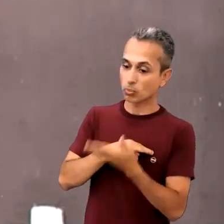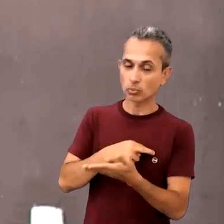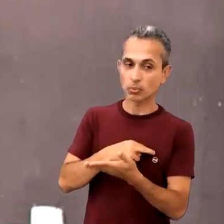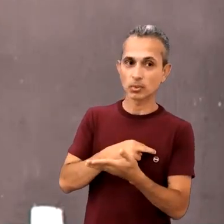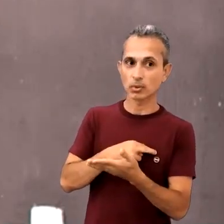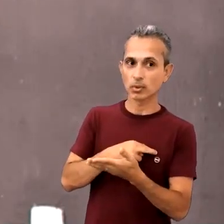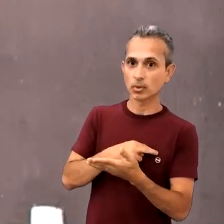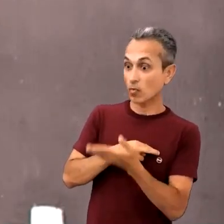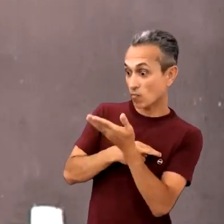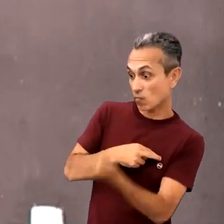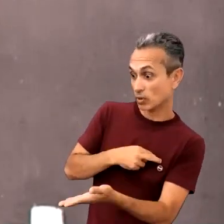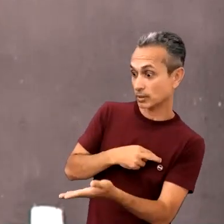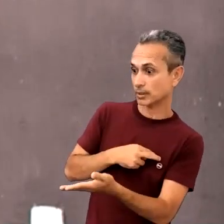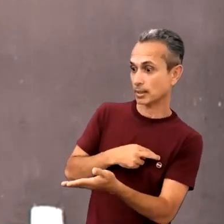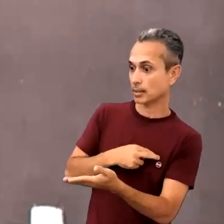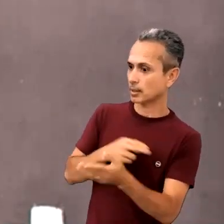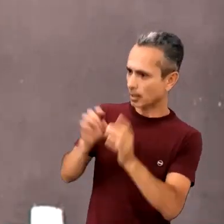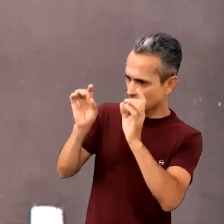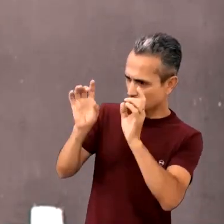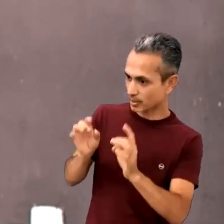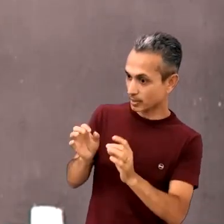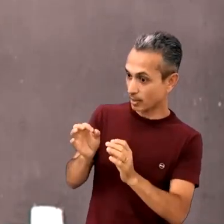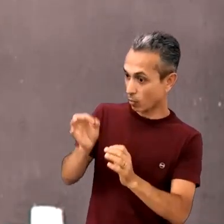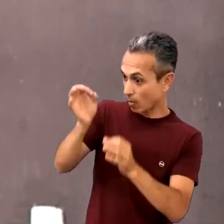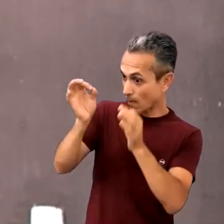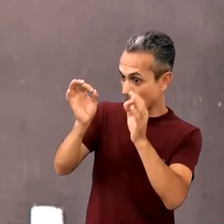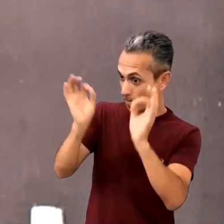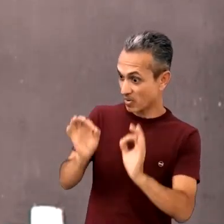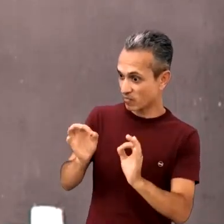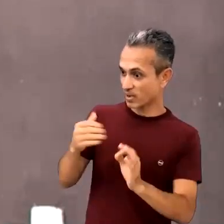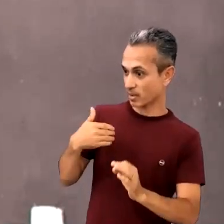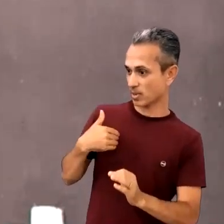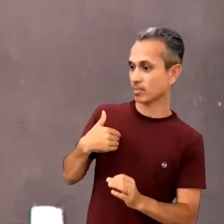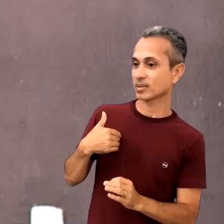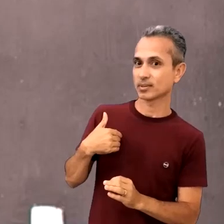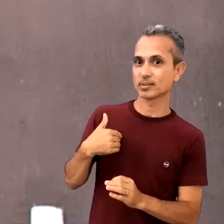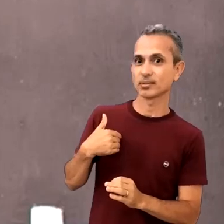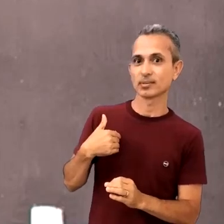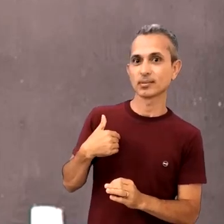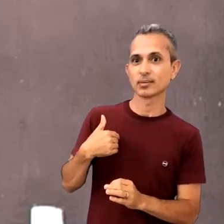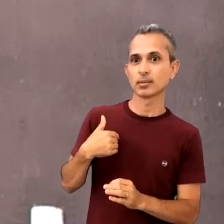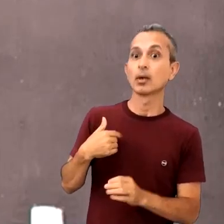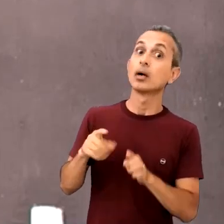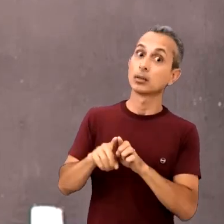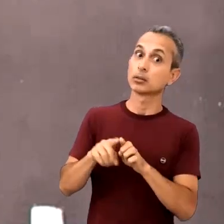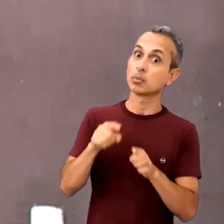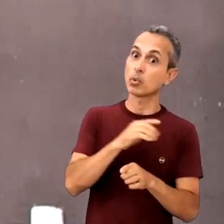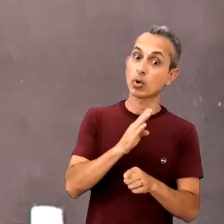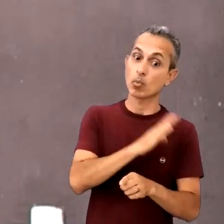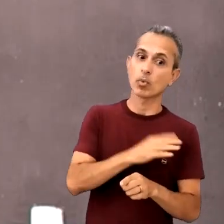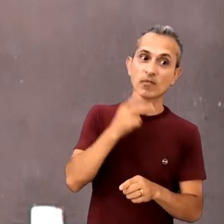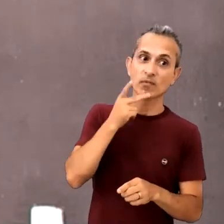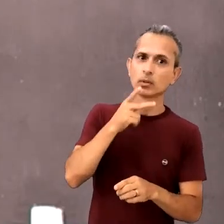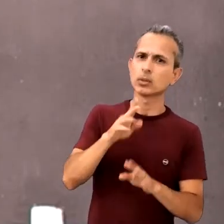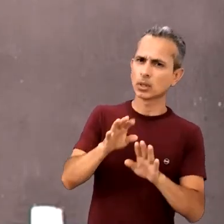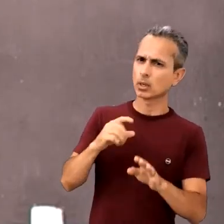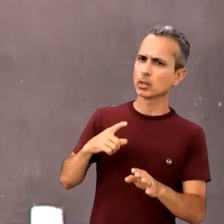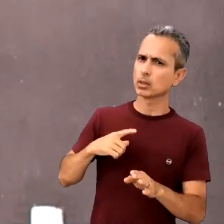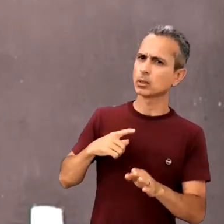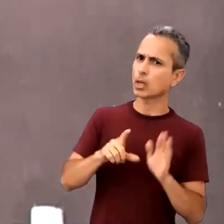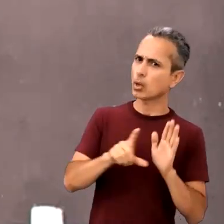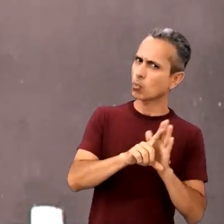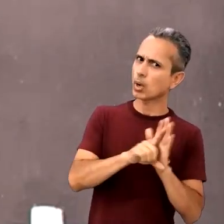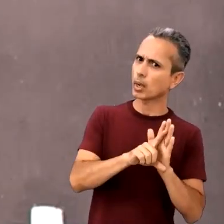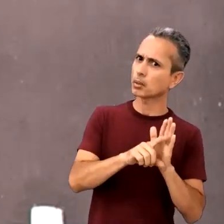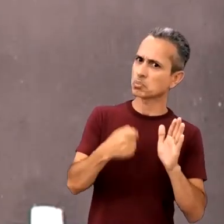mim. Mas ele é um homem tão justo que mesmo diante disso ele diz, olha, ainda existe um rito da lei que precisa ser respeitado.